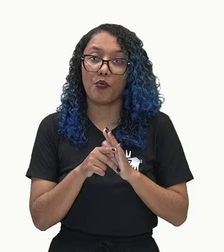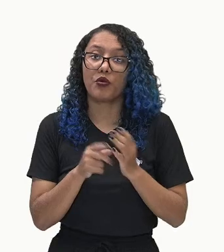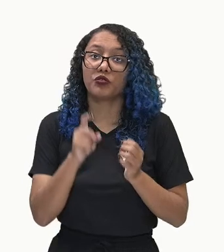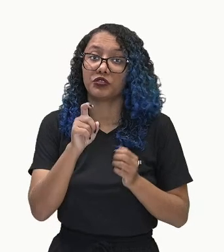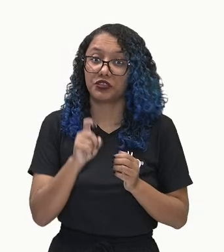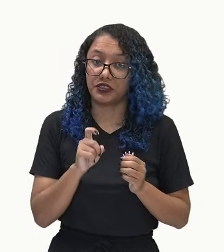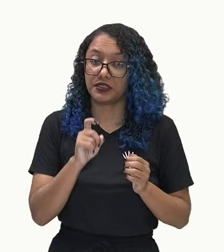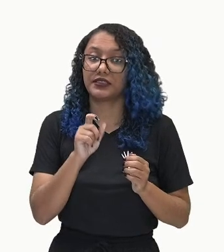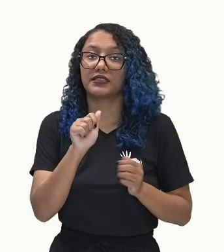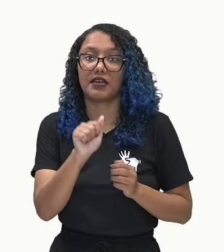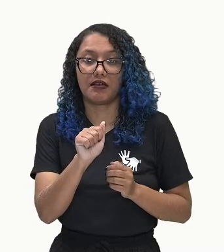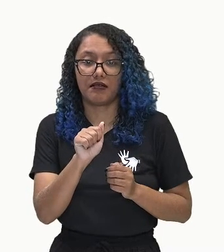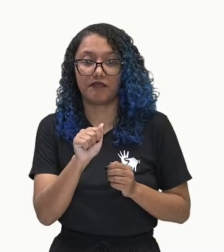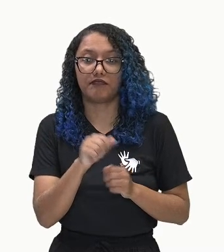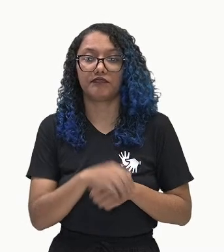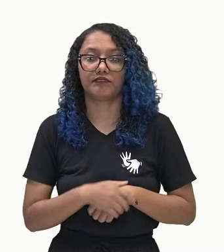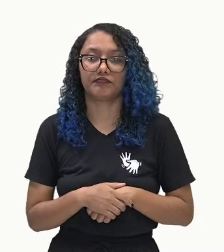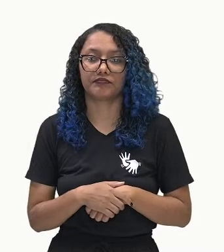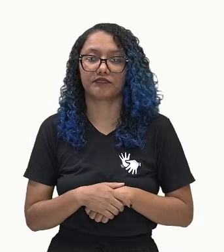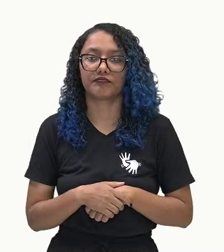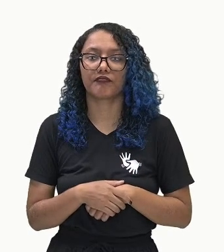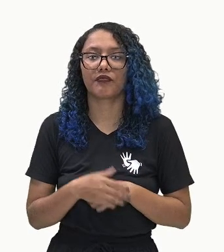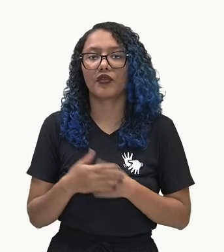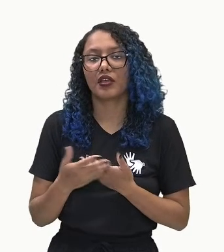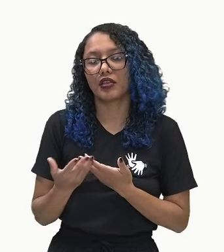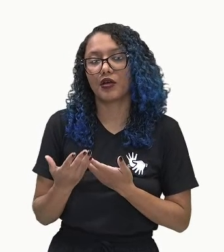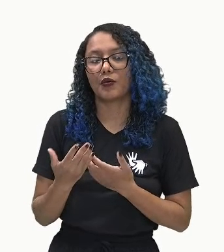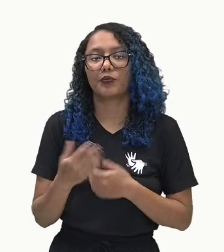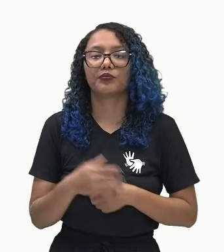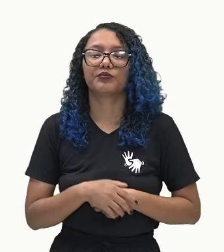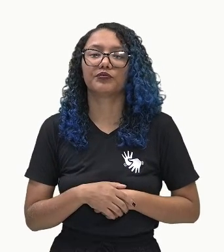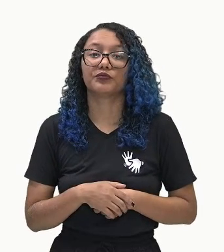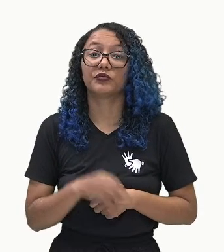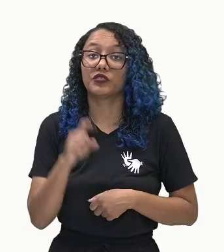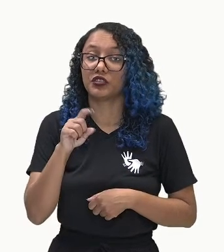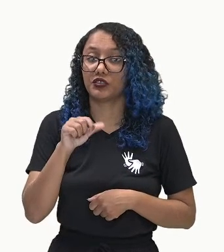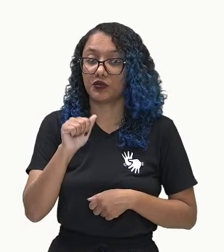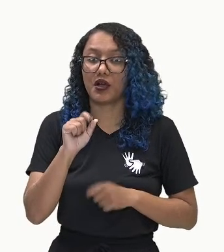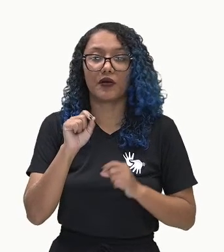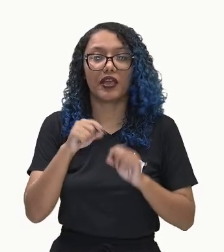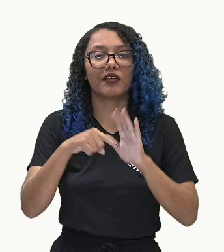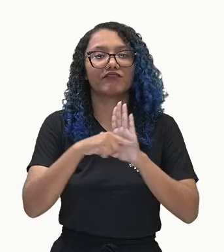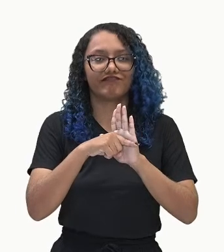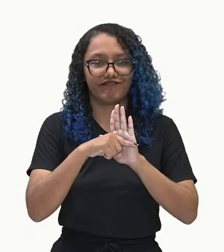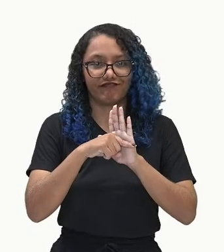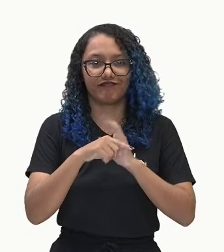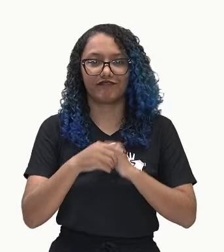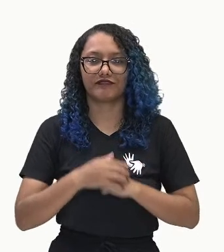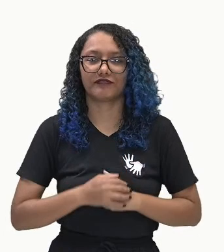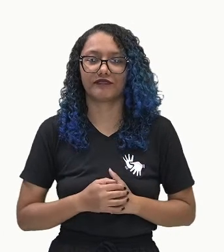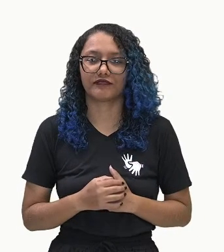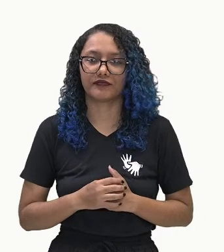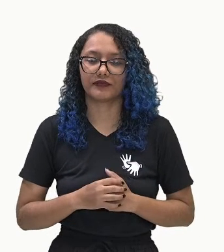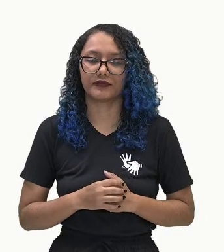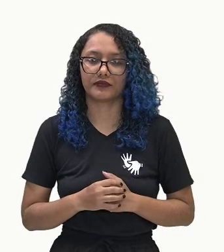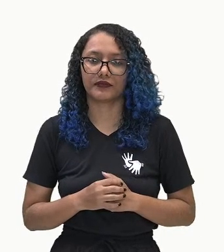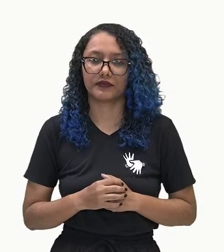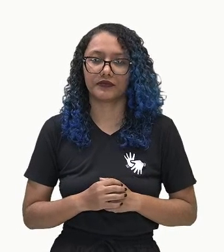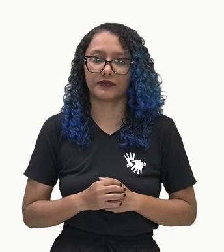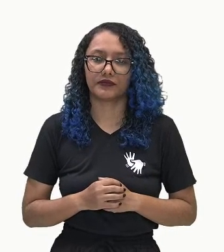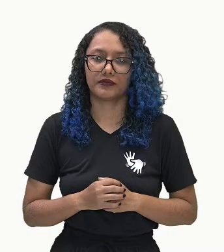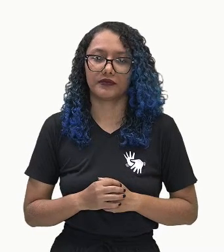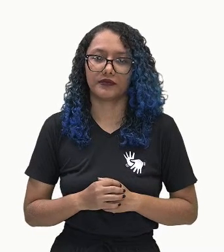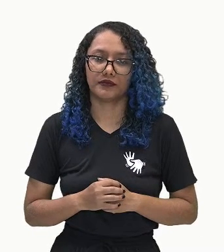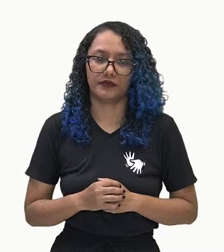como o x do A ele é negativo, a gente não tem... Deixa eu só voltar aqui rapidinho para explicar aqui melhor. A gente